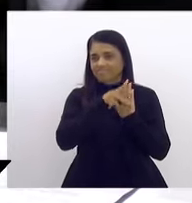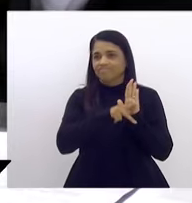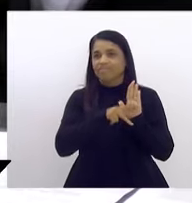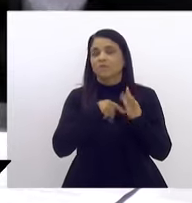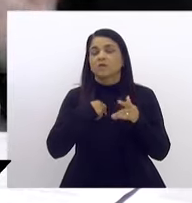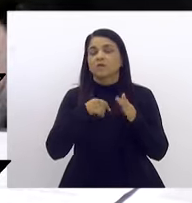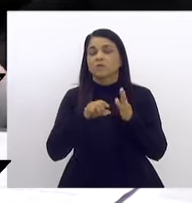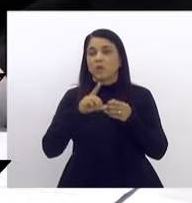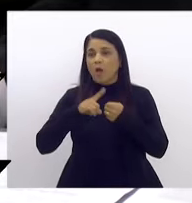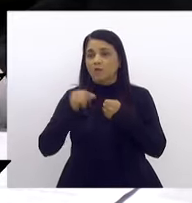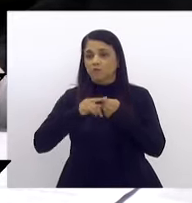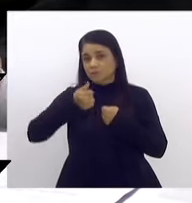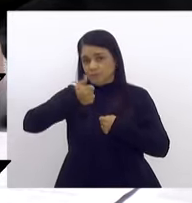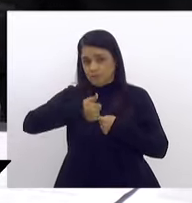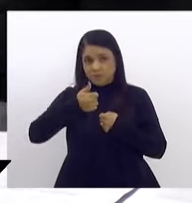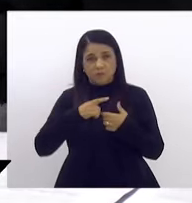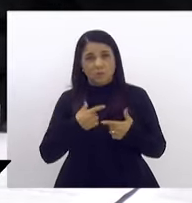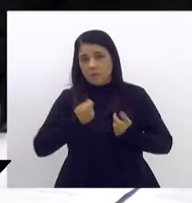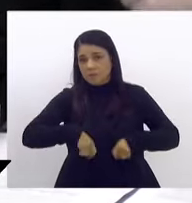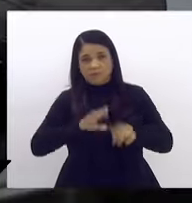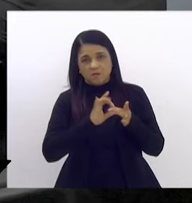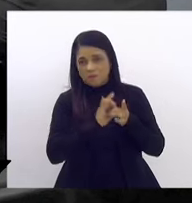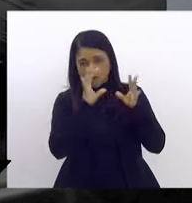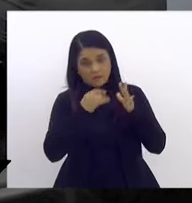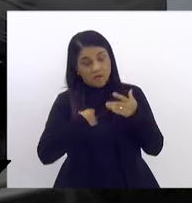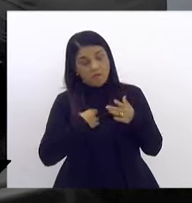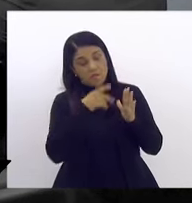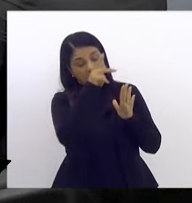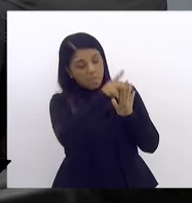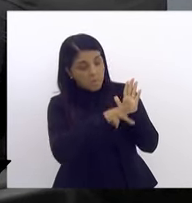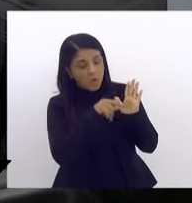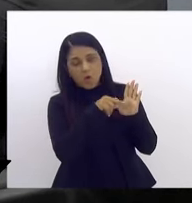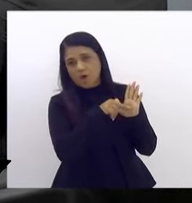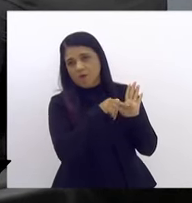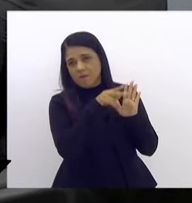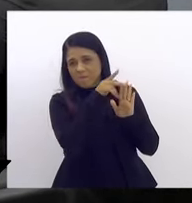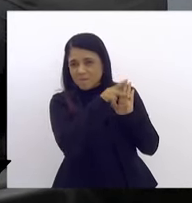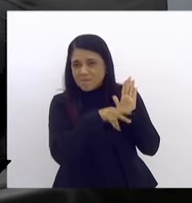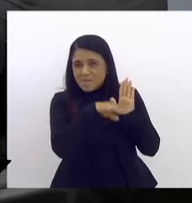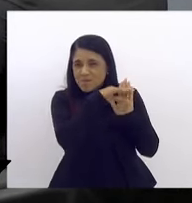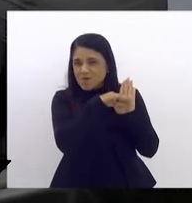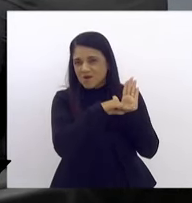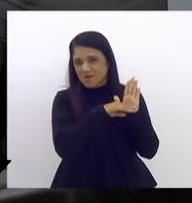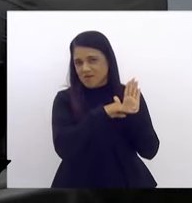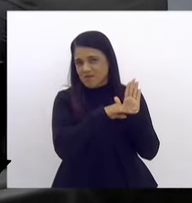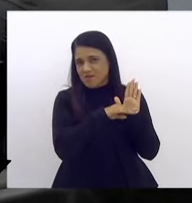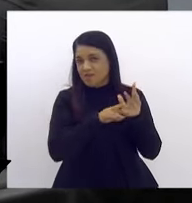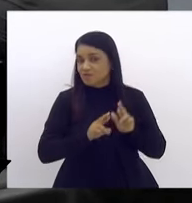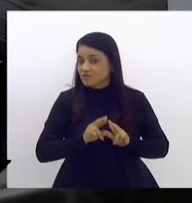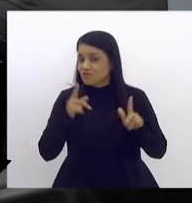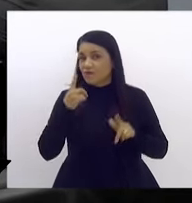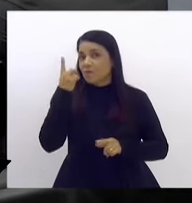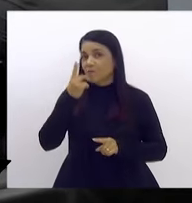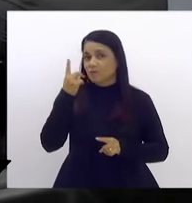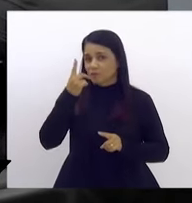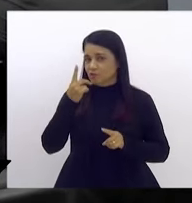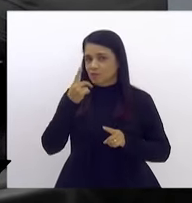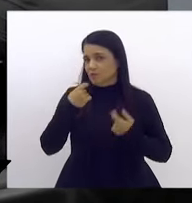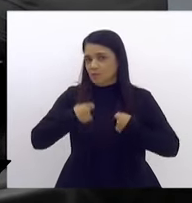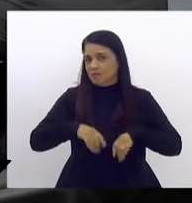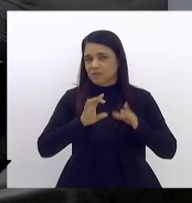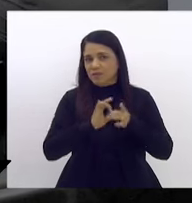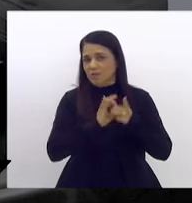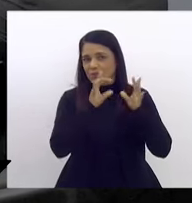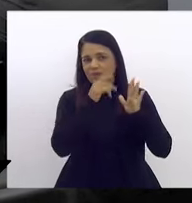Não não precisa autorizar porque a programa não é mais política até até o assessor